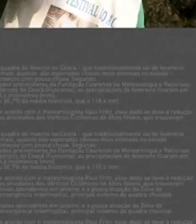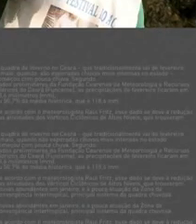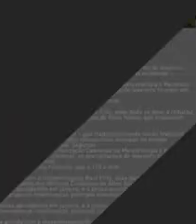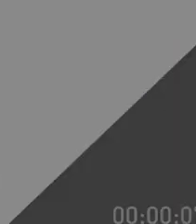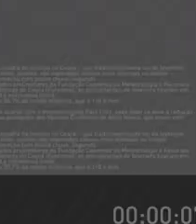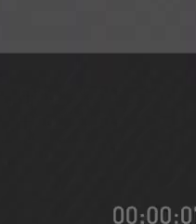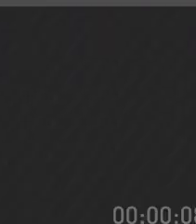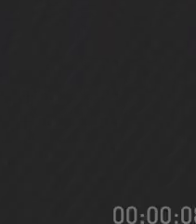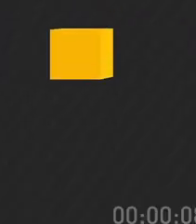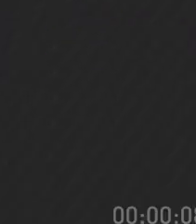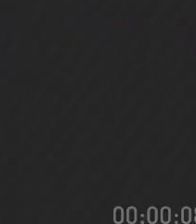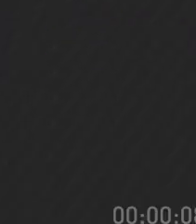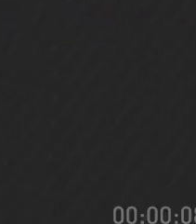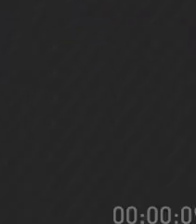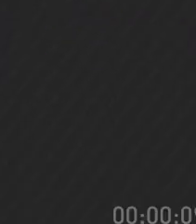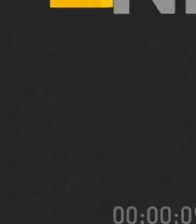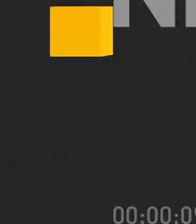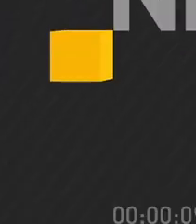ae